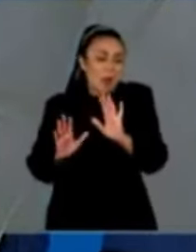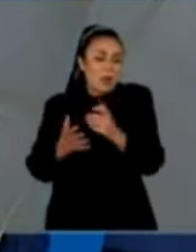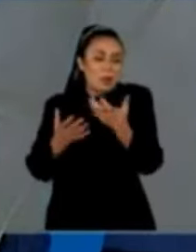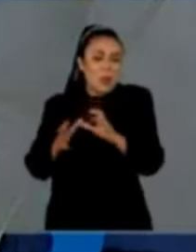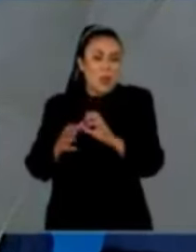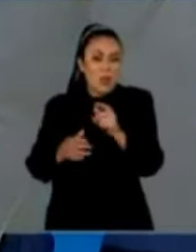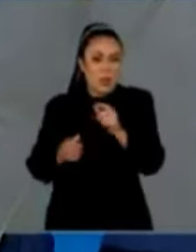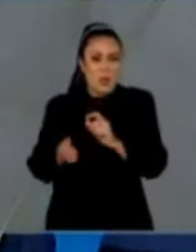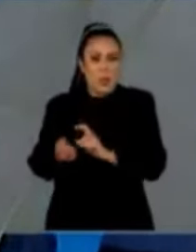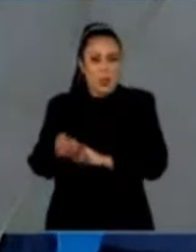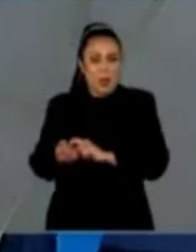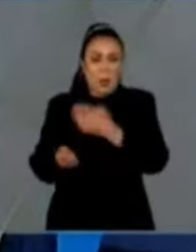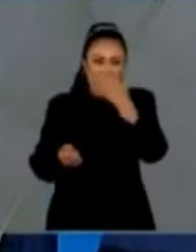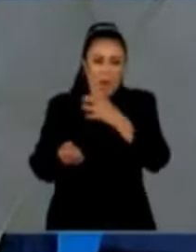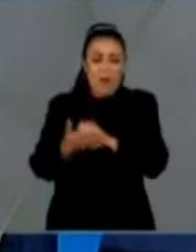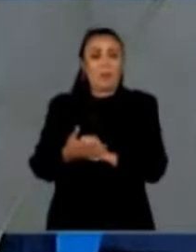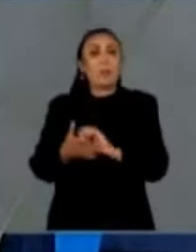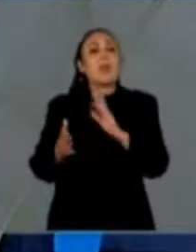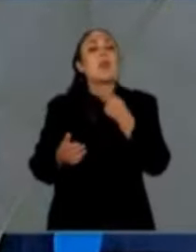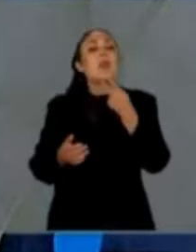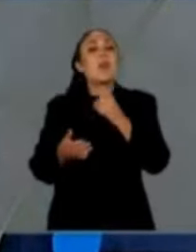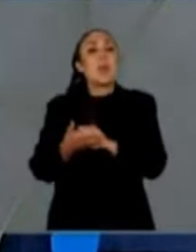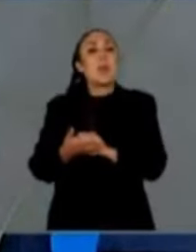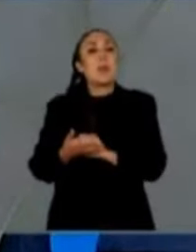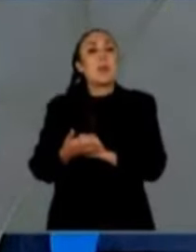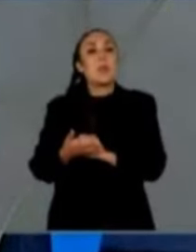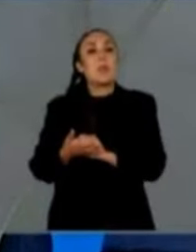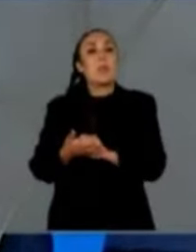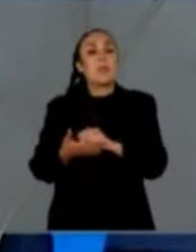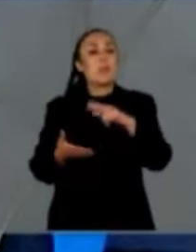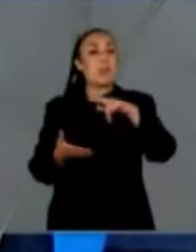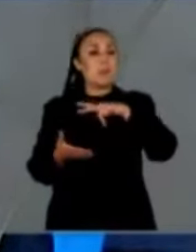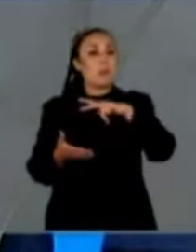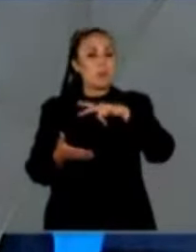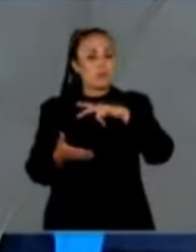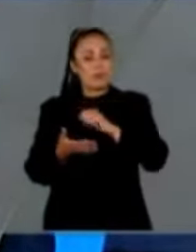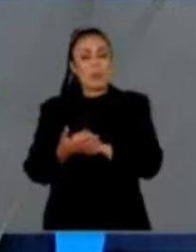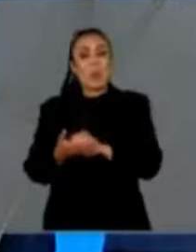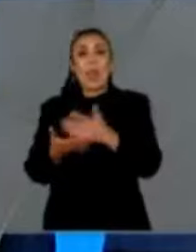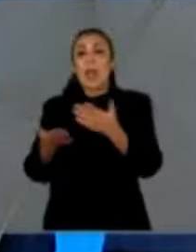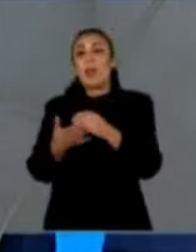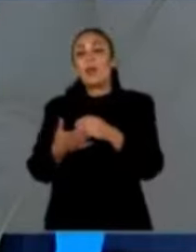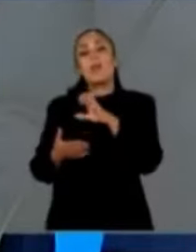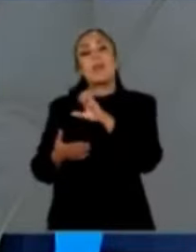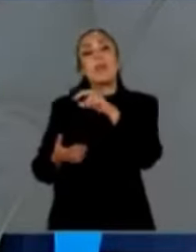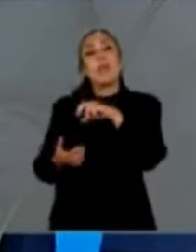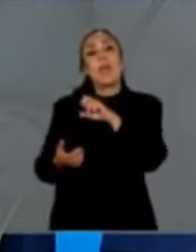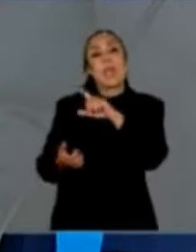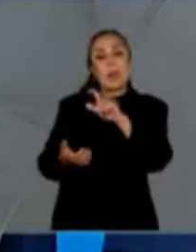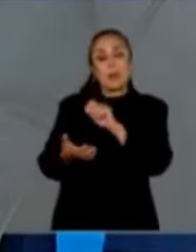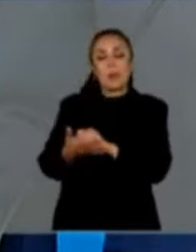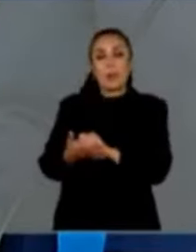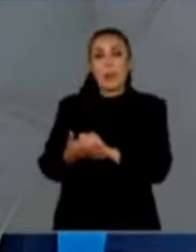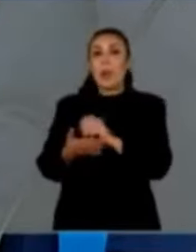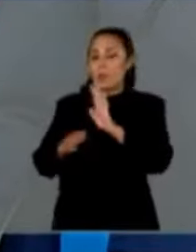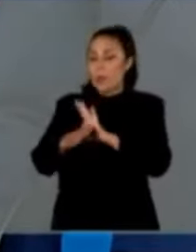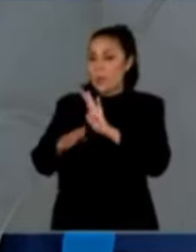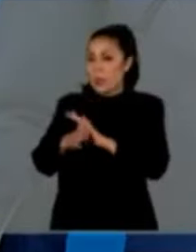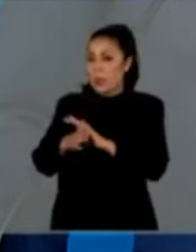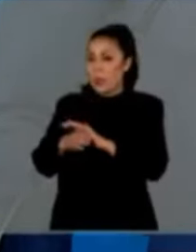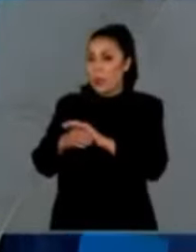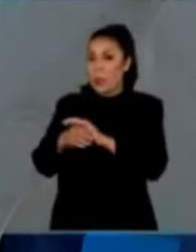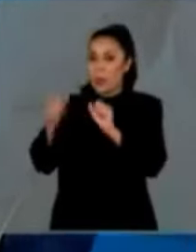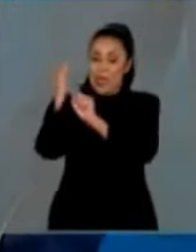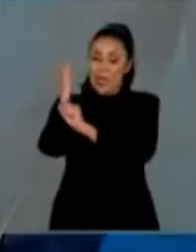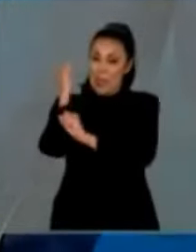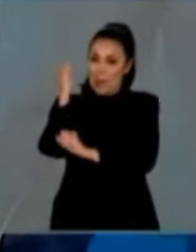perguntar a gente falou de privatizações você agora tá falando da enel você ajudou a privatizar a Sabesp já disse